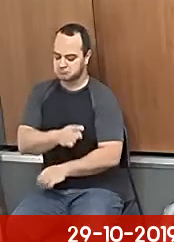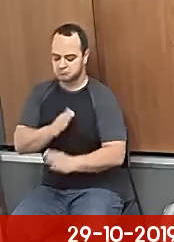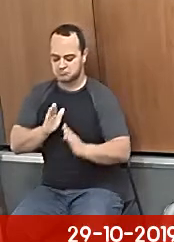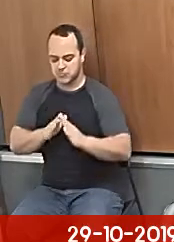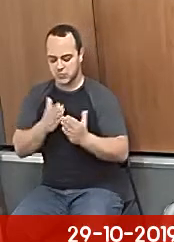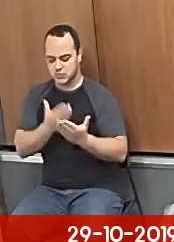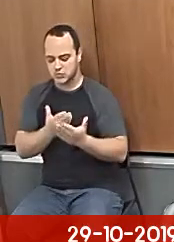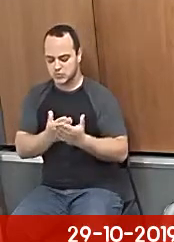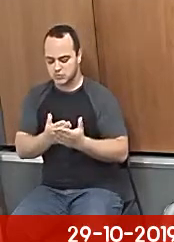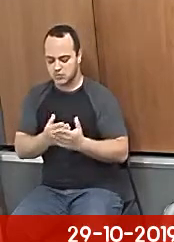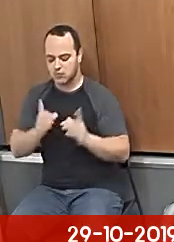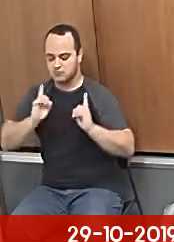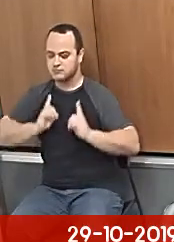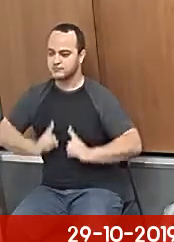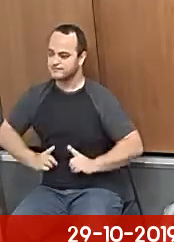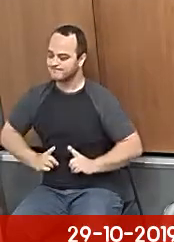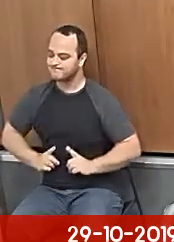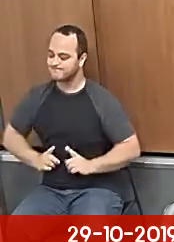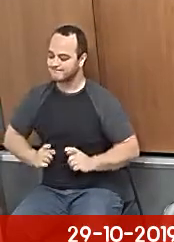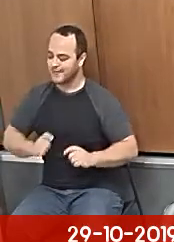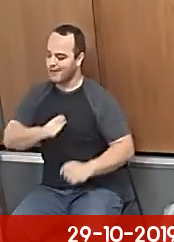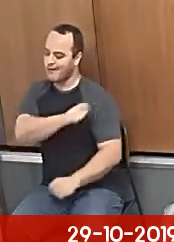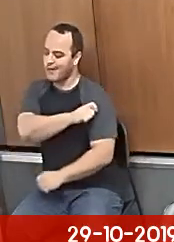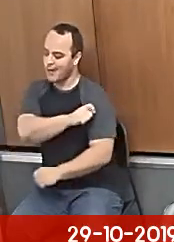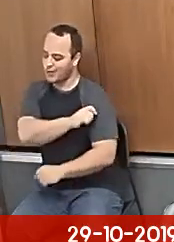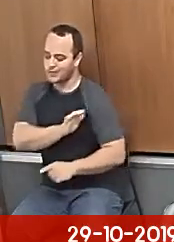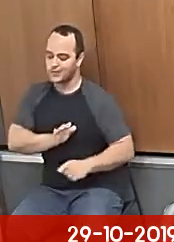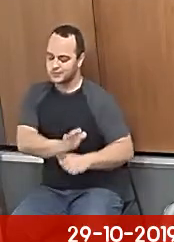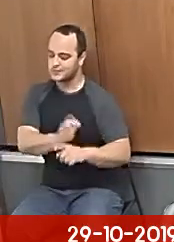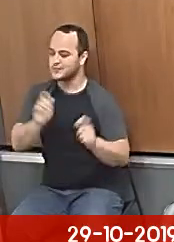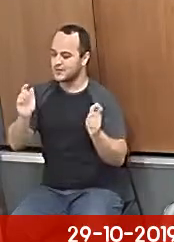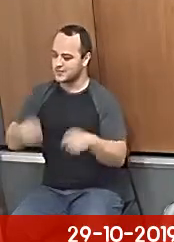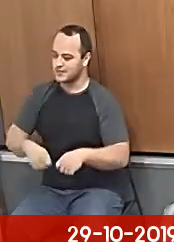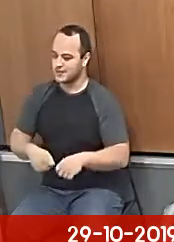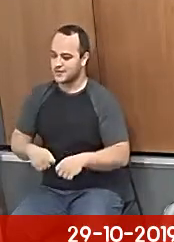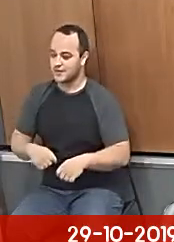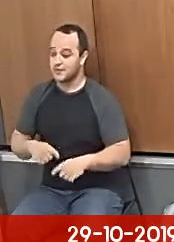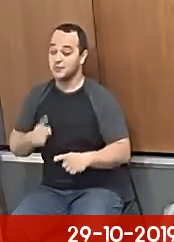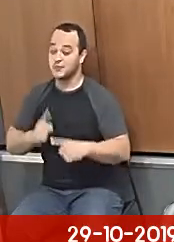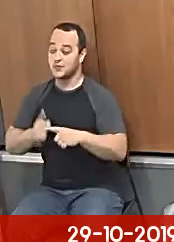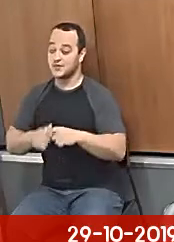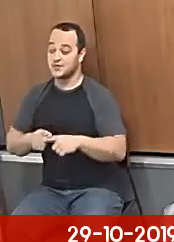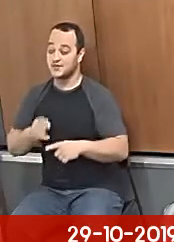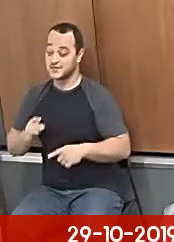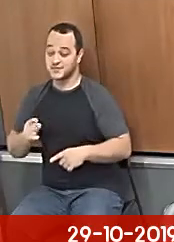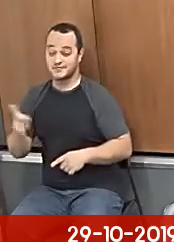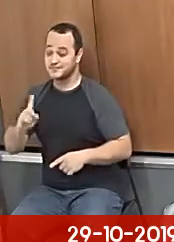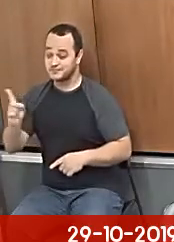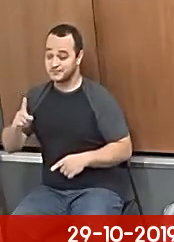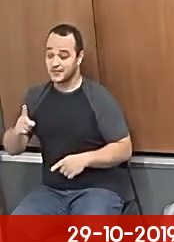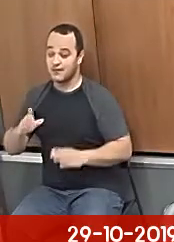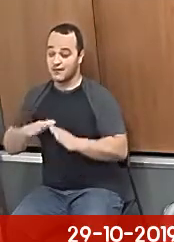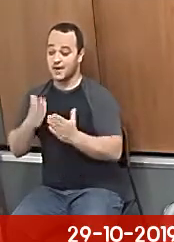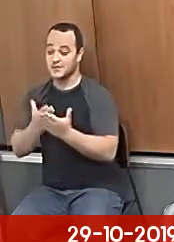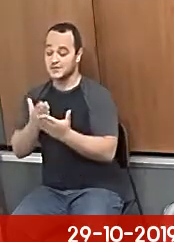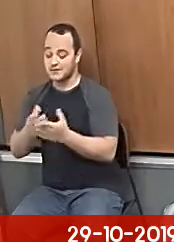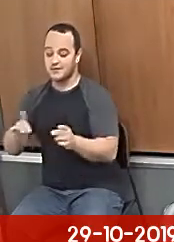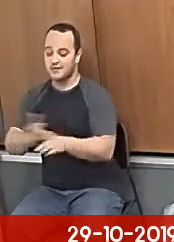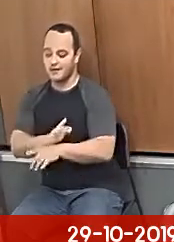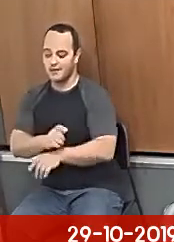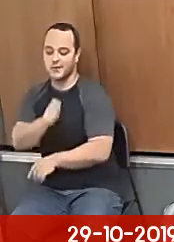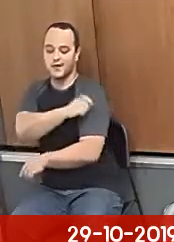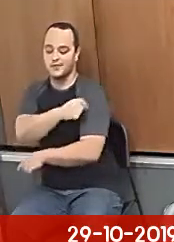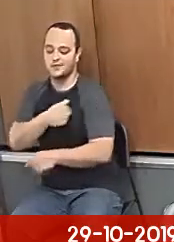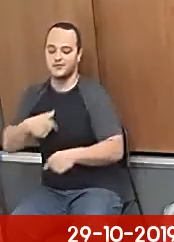especial, para que esse aluno, deputado, não fique depois da aula guardado em casa. Obrigado. Muito bem.